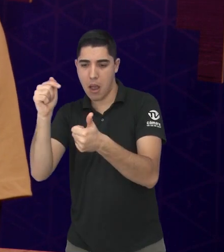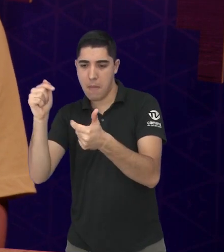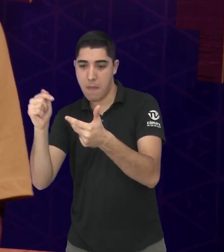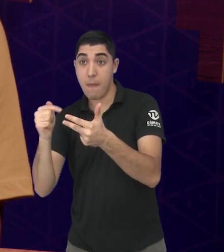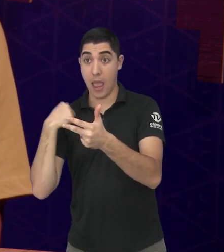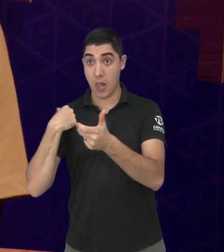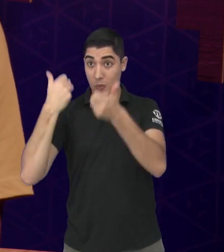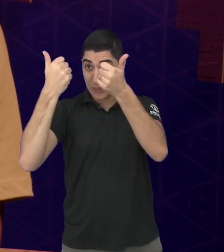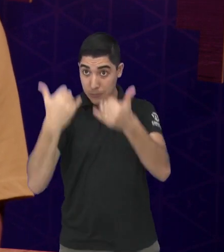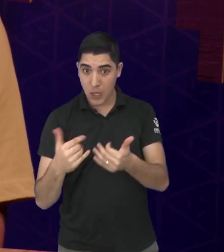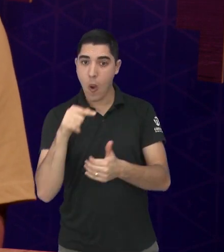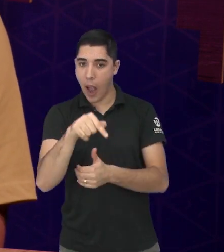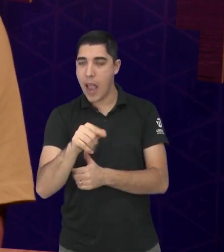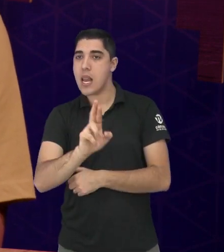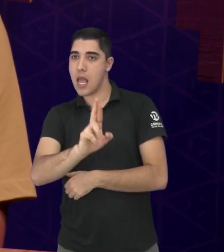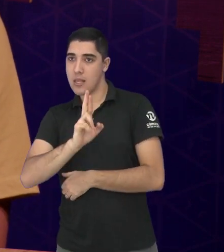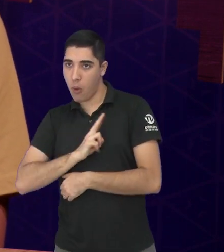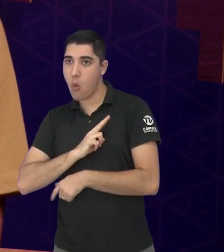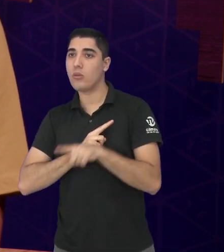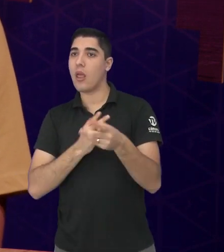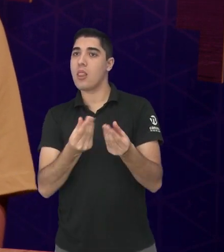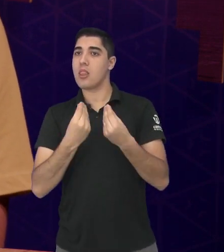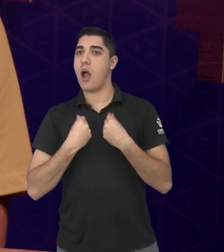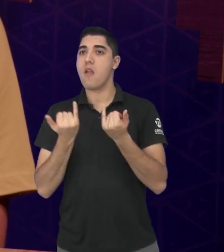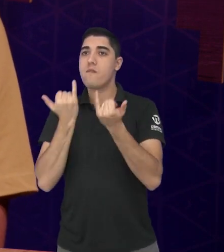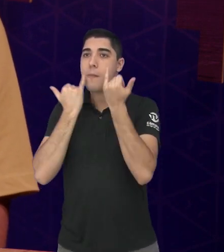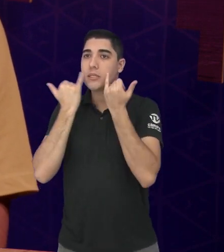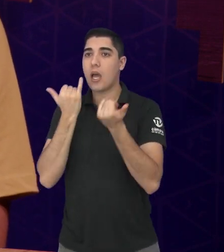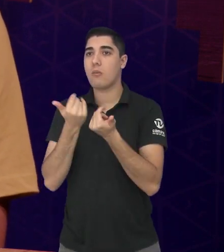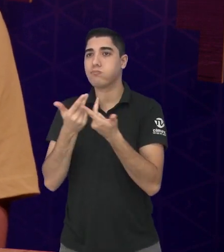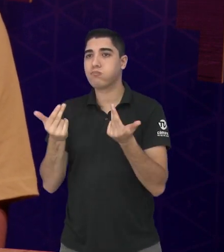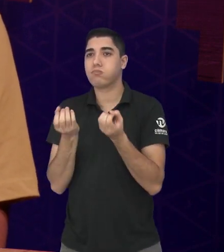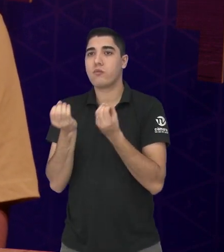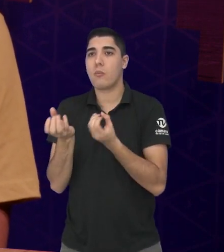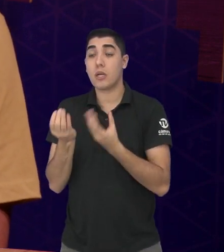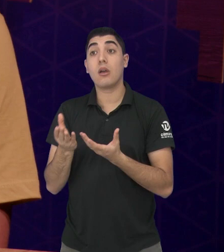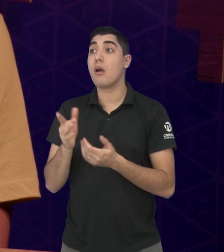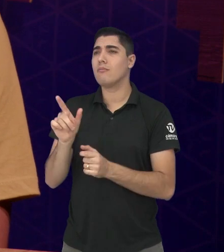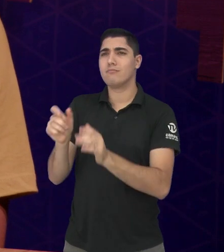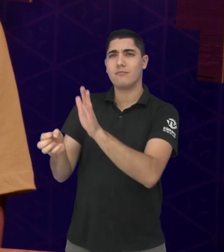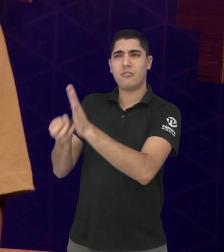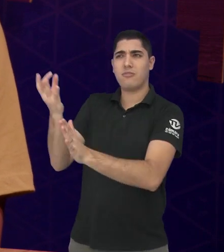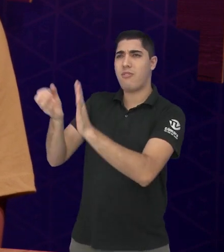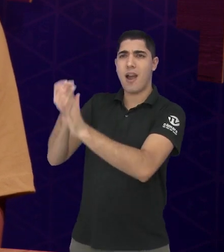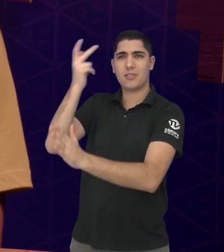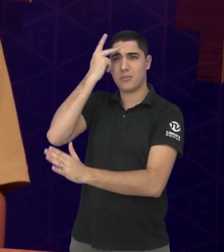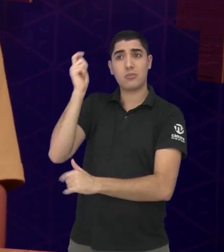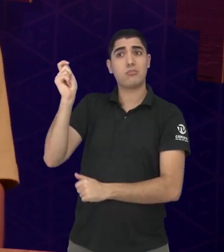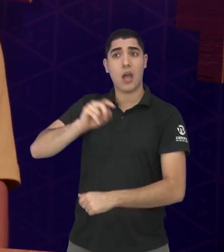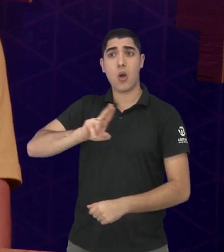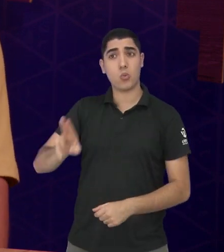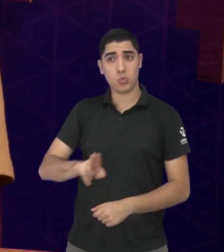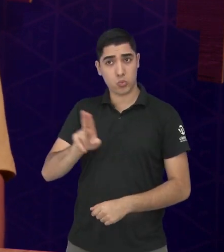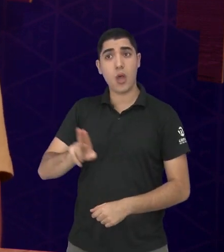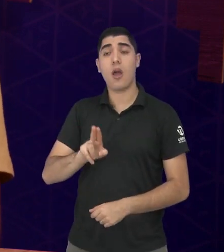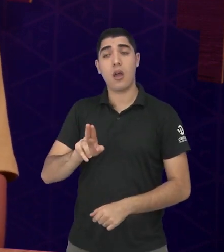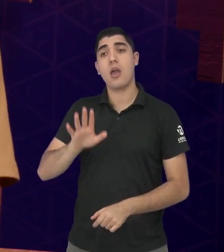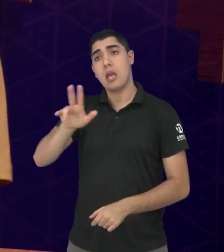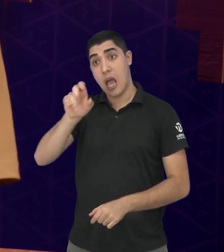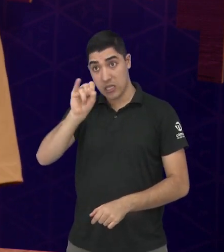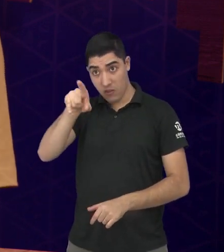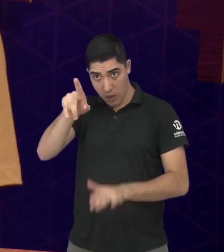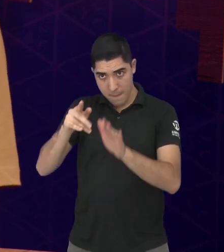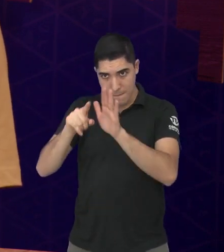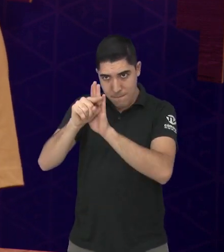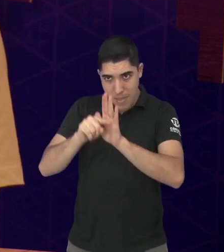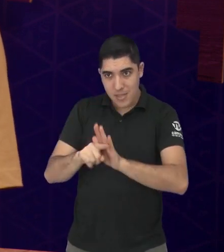ele responde, dá as informações. E que, né, muita gente está usando, a gente está usando pra caramba. Se você der um Google aí,